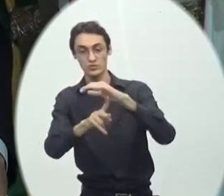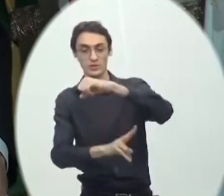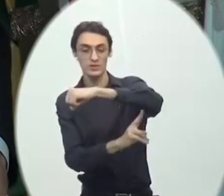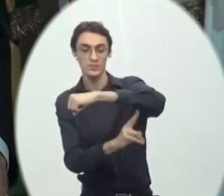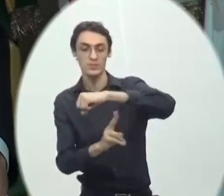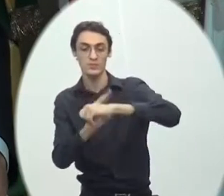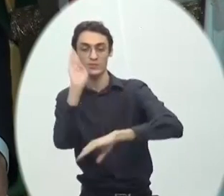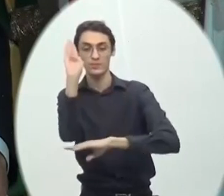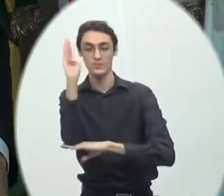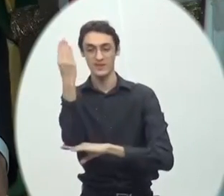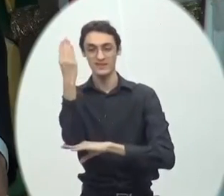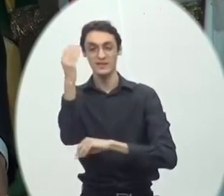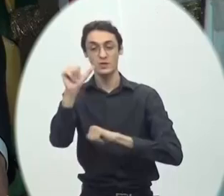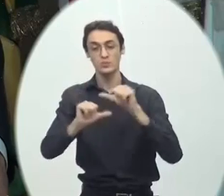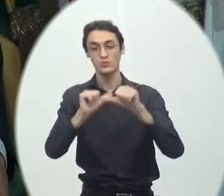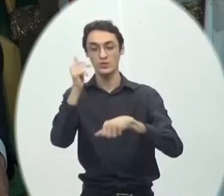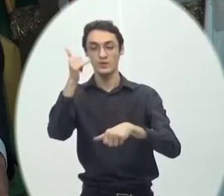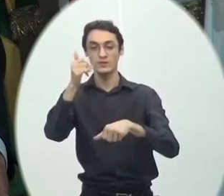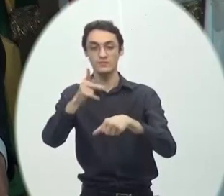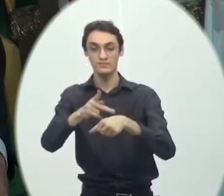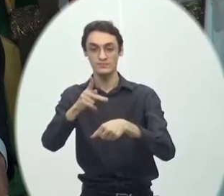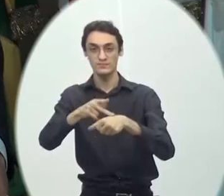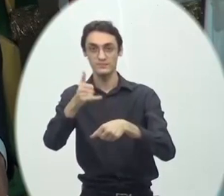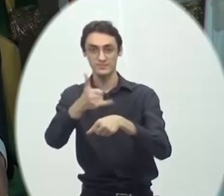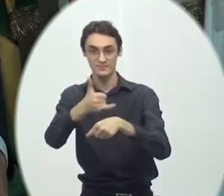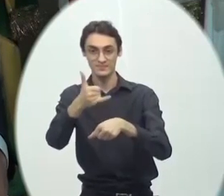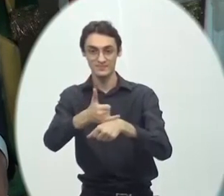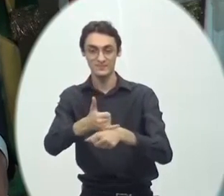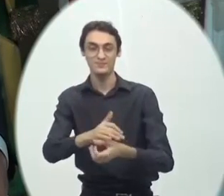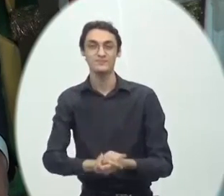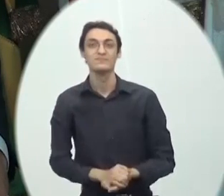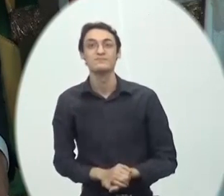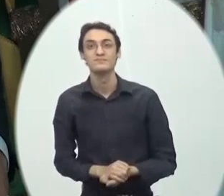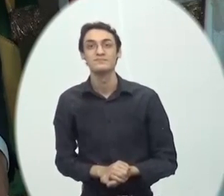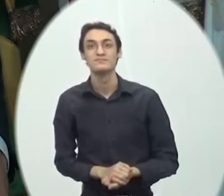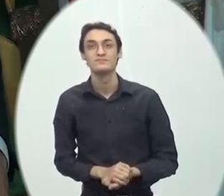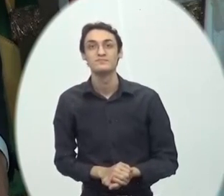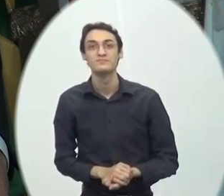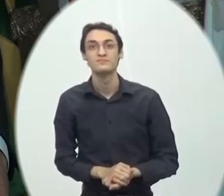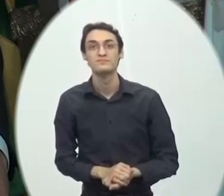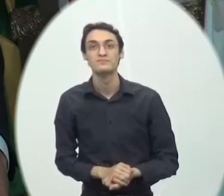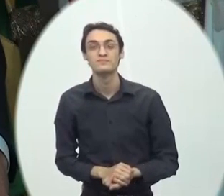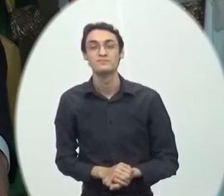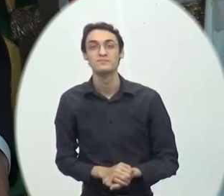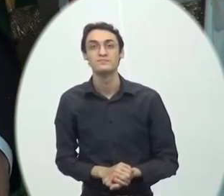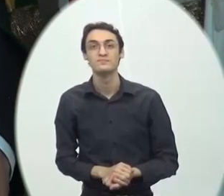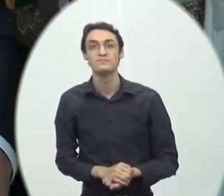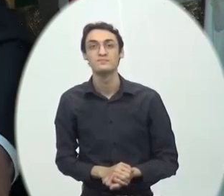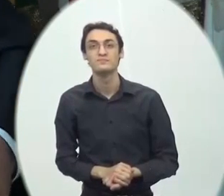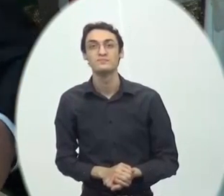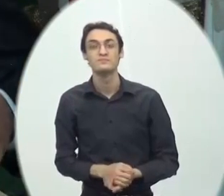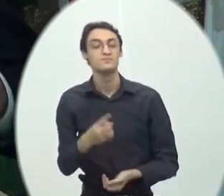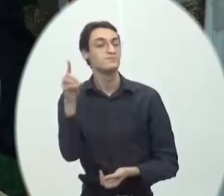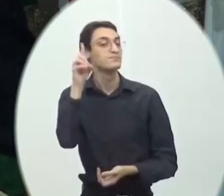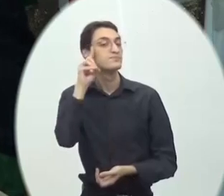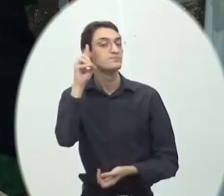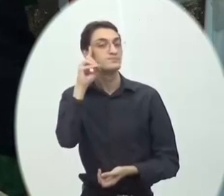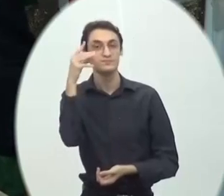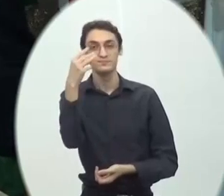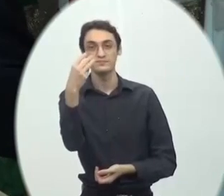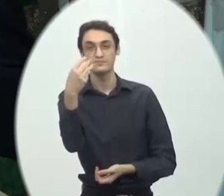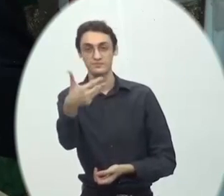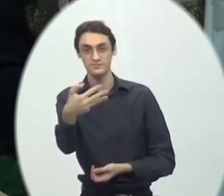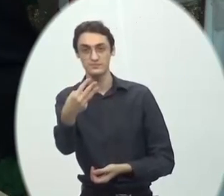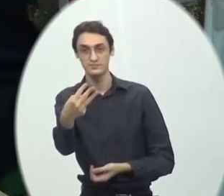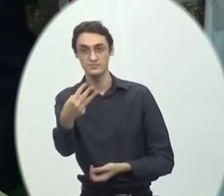aquela pequena ponte. Uma servidão, né? A secretária respondeu dia 3